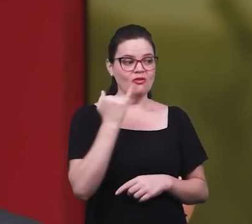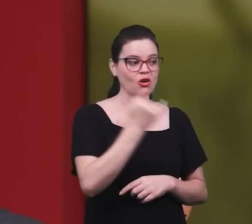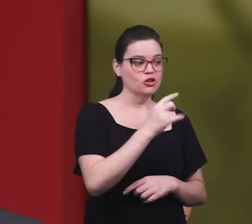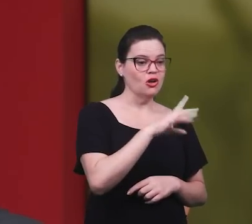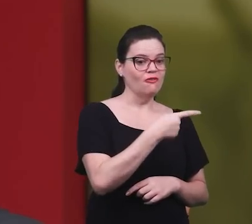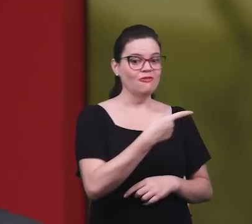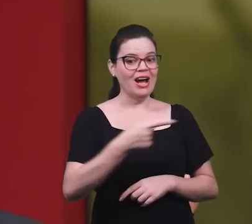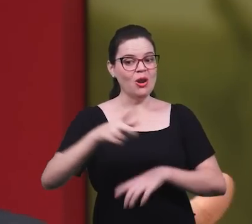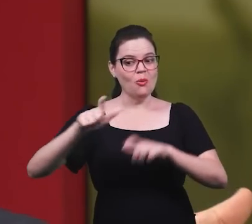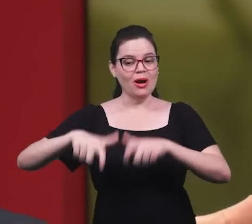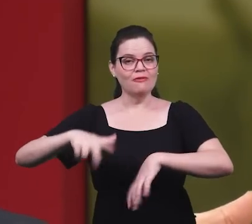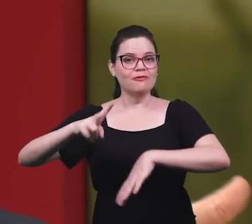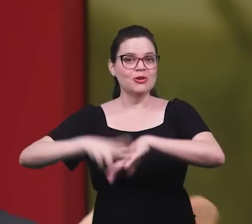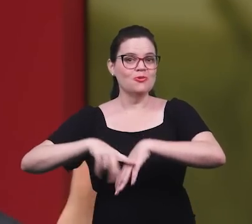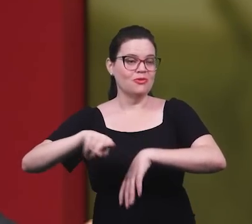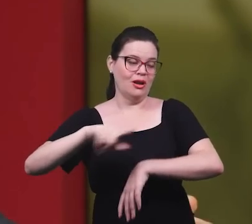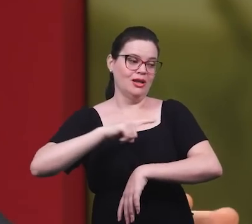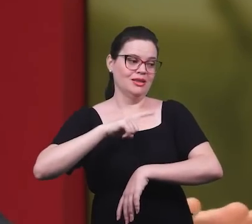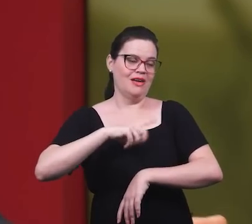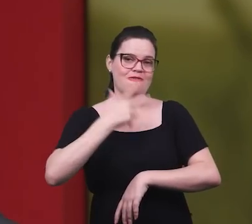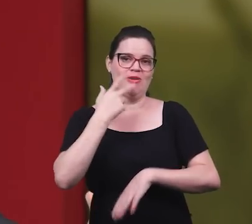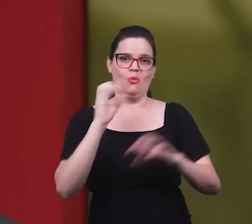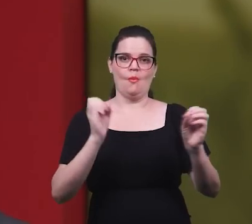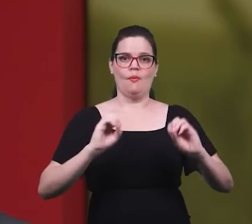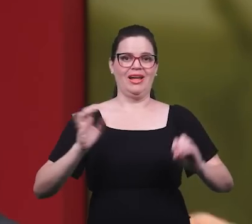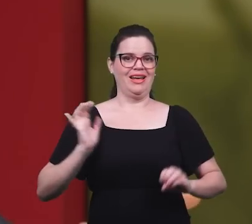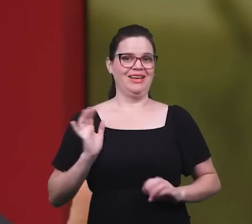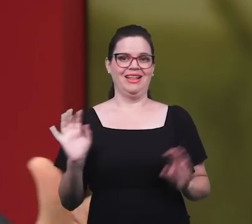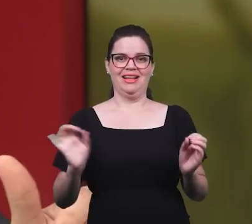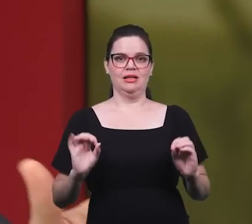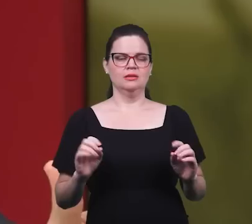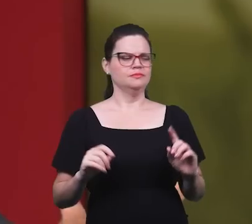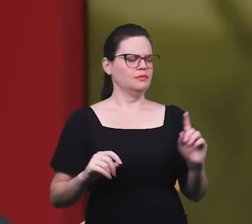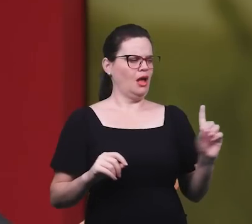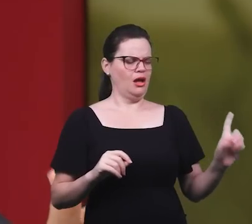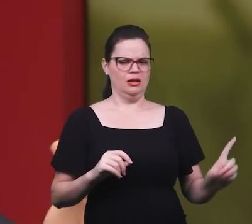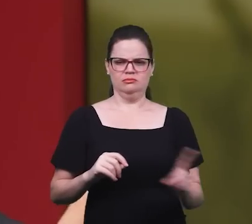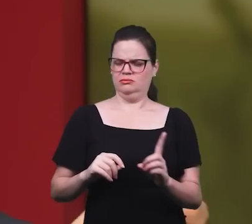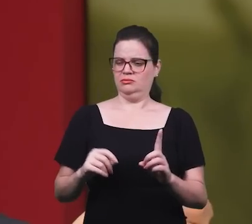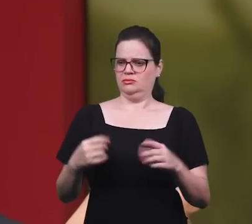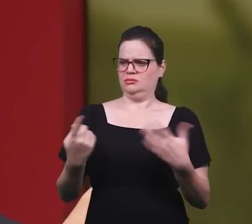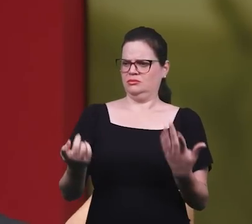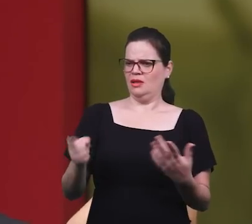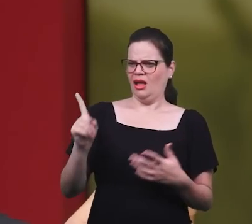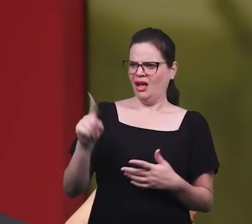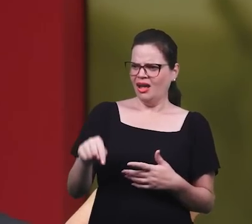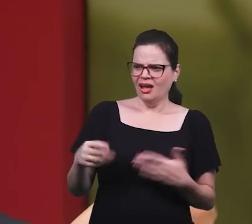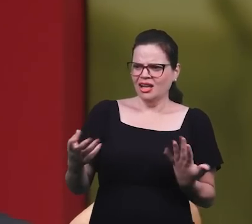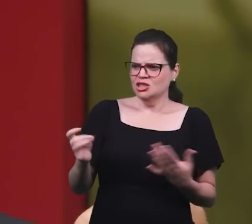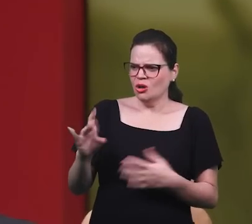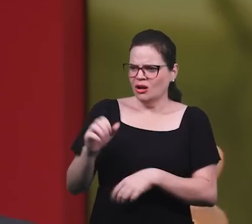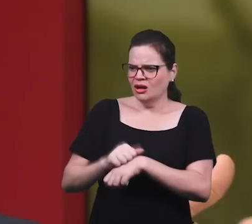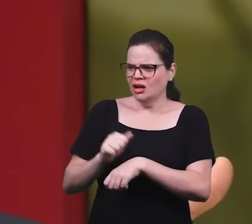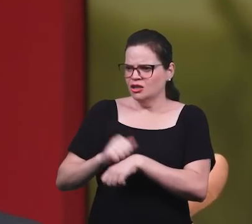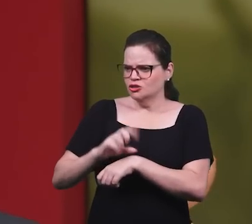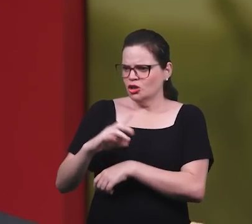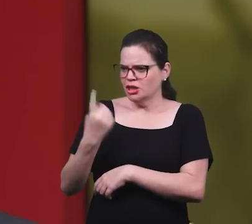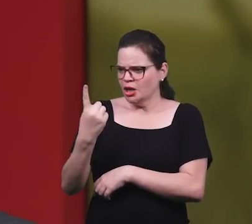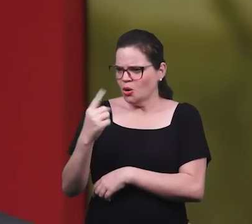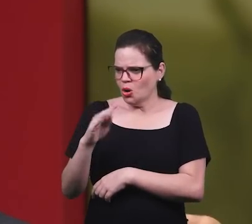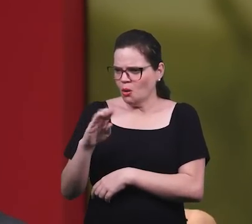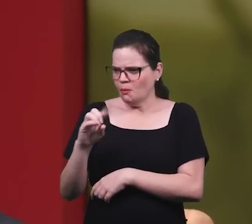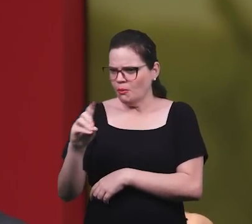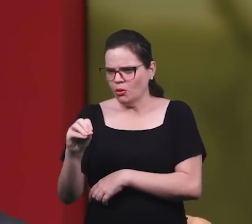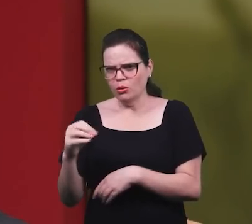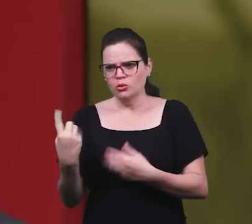Israel. Ela falou, se você fizer primeiro para mim um pão, um bolo, e depois para você e seus filhos, você vai ver como vai se multiplicar as